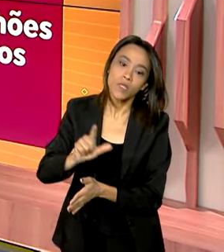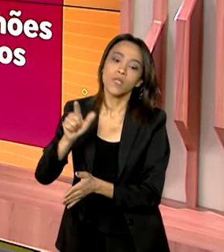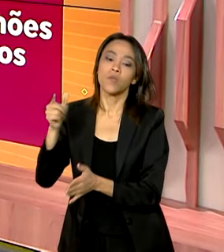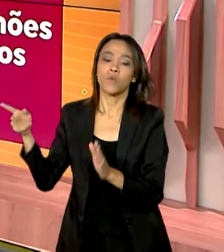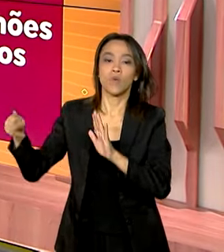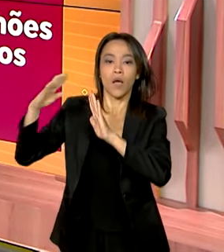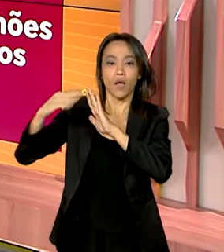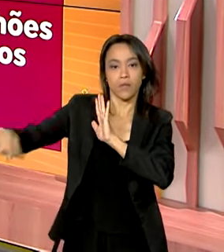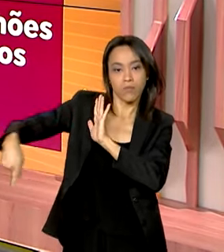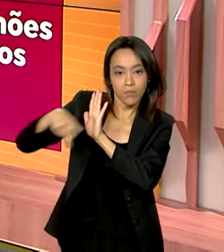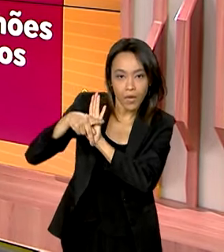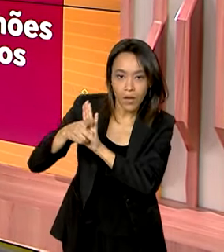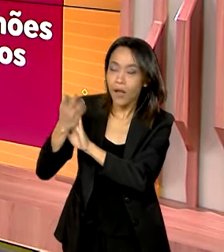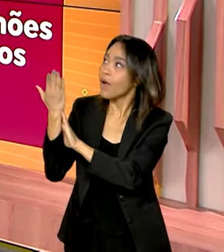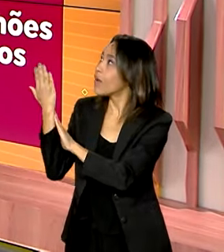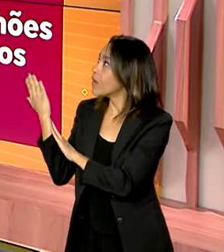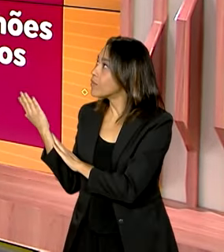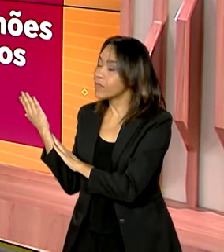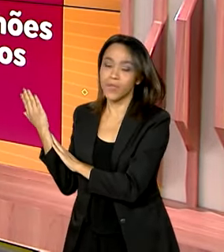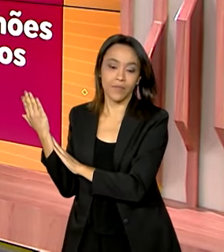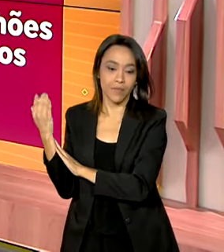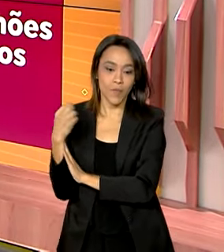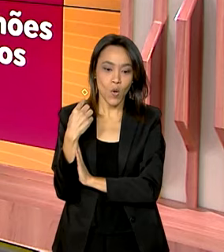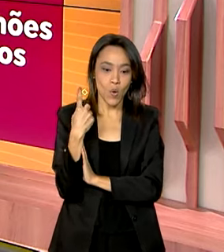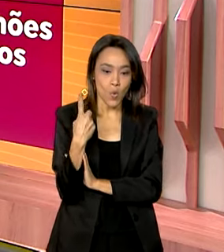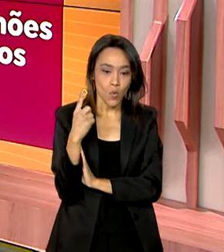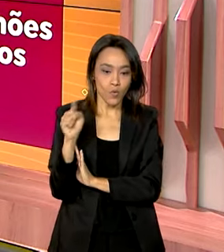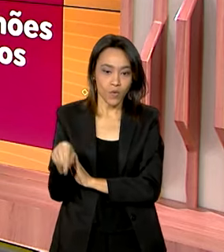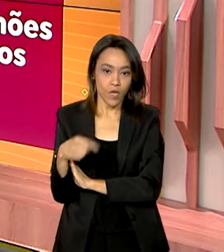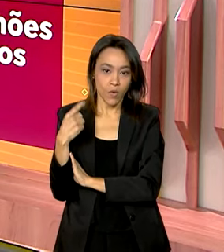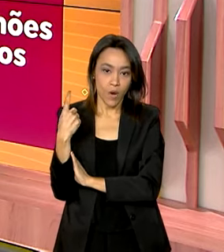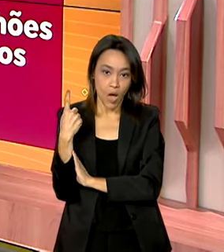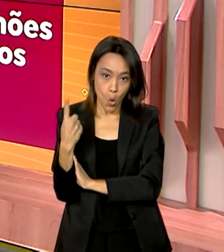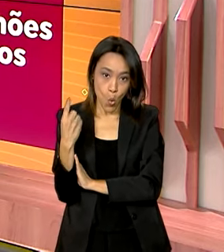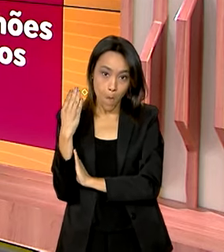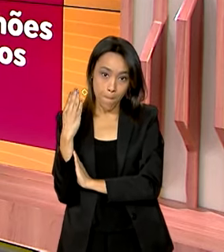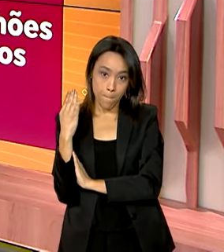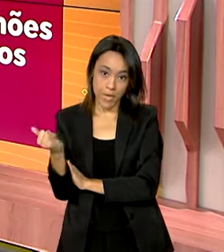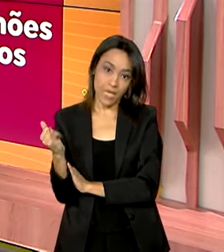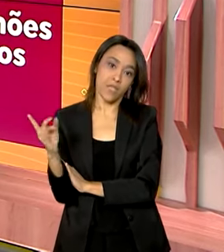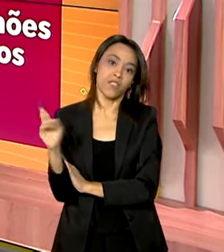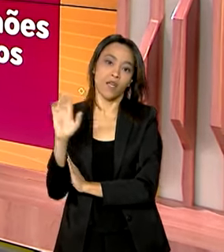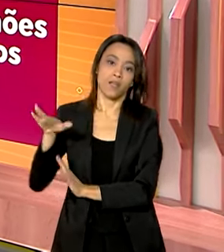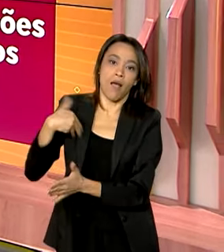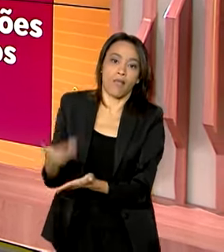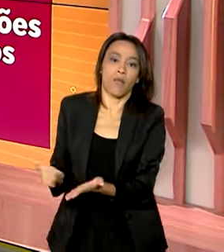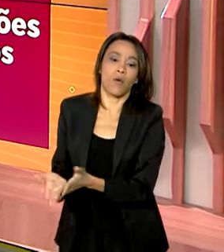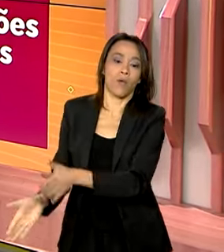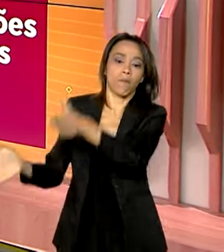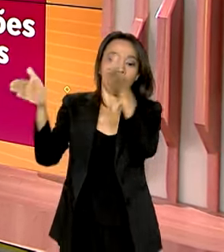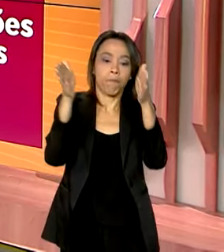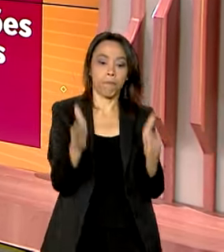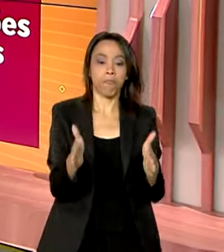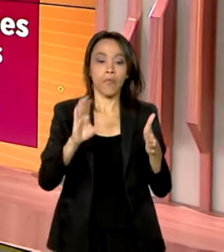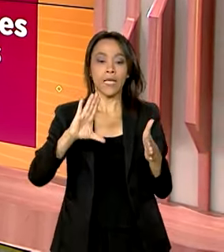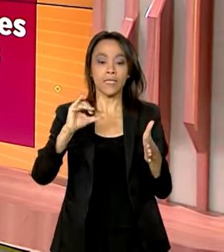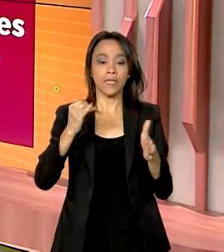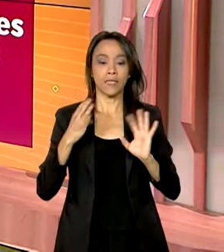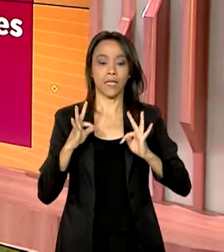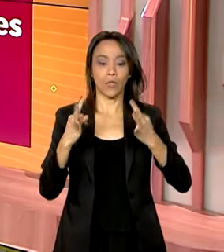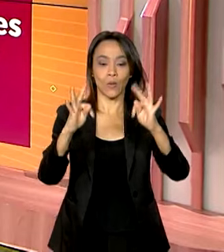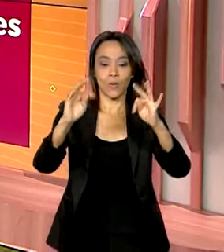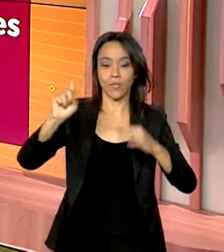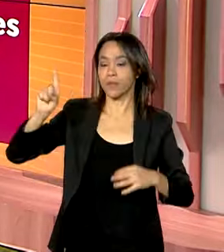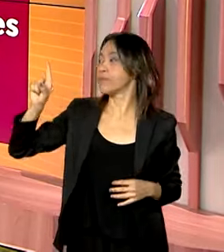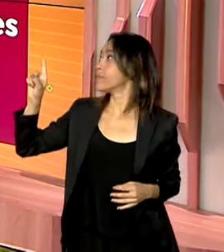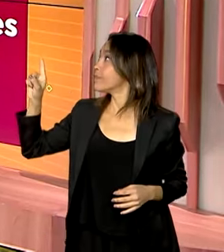investimentos na casa de 1,1 bilhão de reais até agora. Na área de ciência e tecnologia, a gente